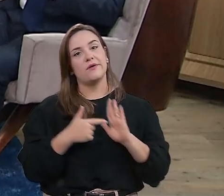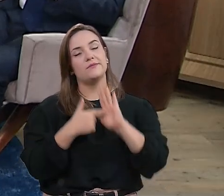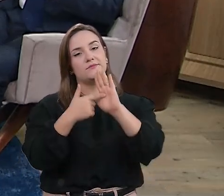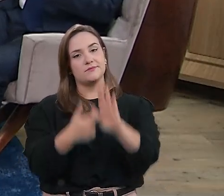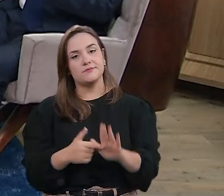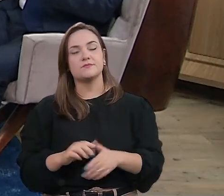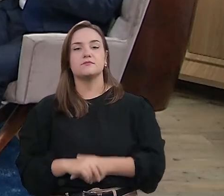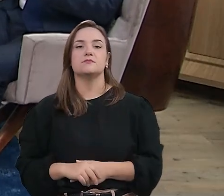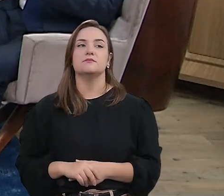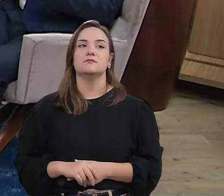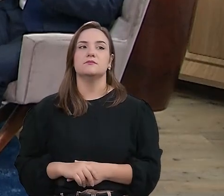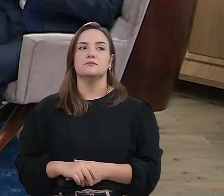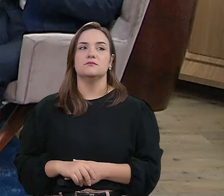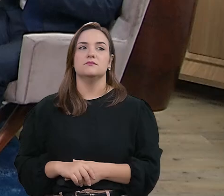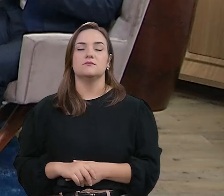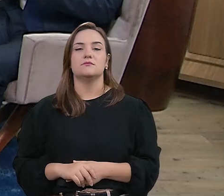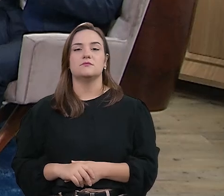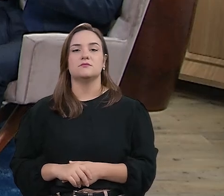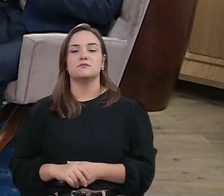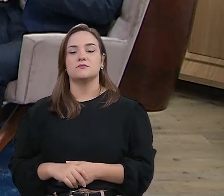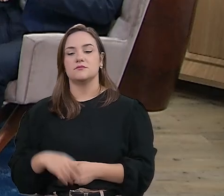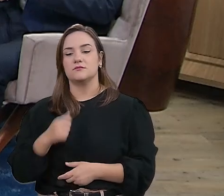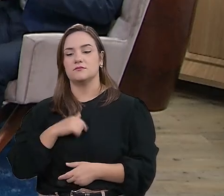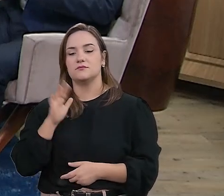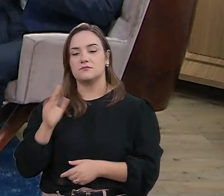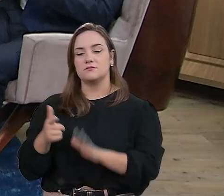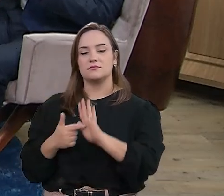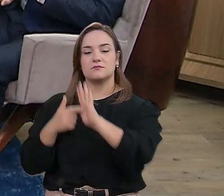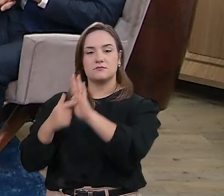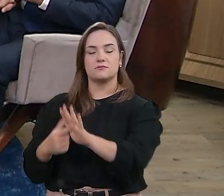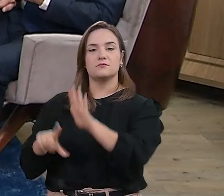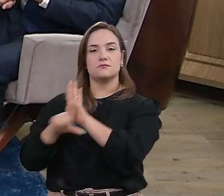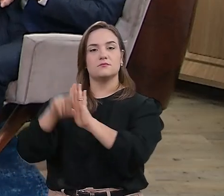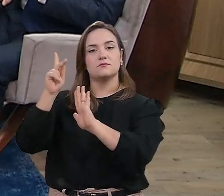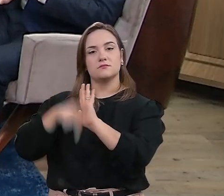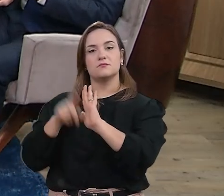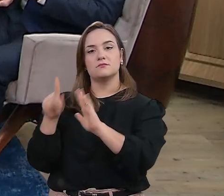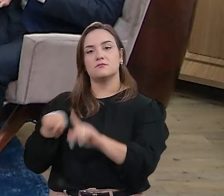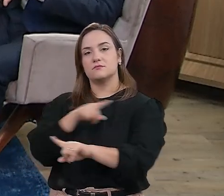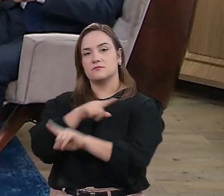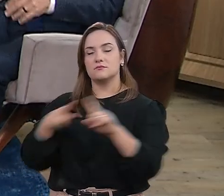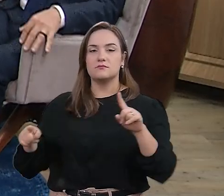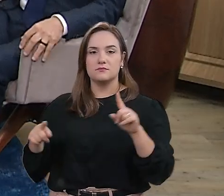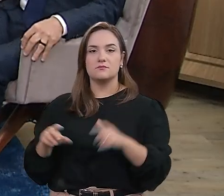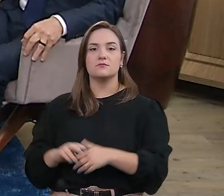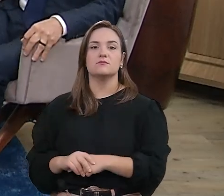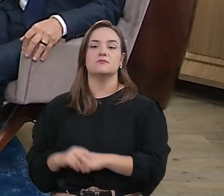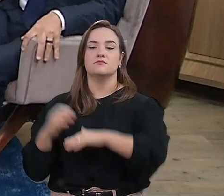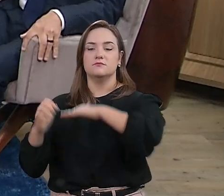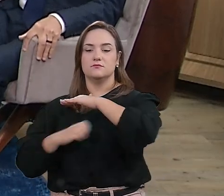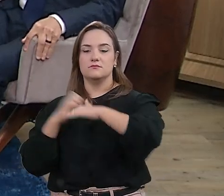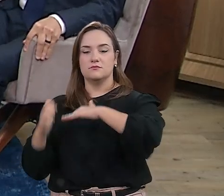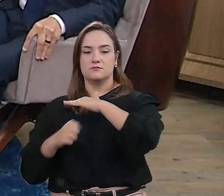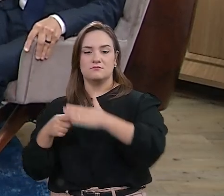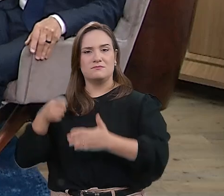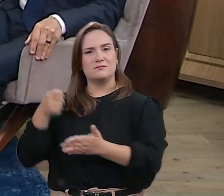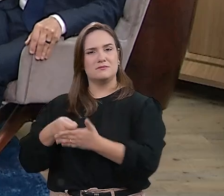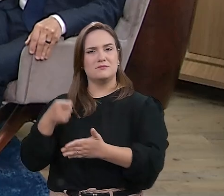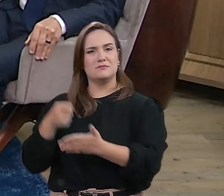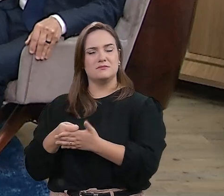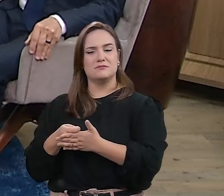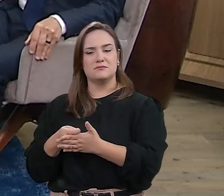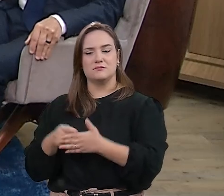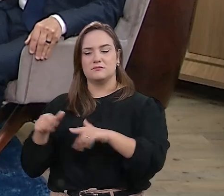né? Eu apresentei um projeto de lei também que proíbe das empresas exigirem